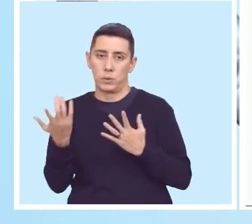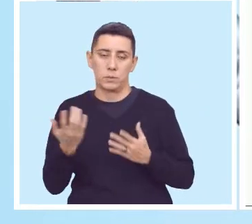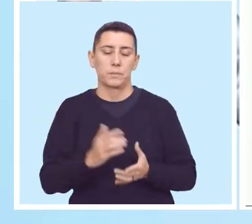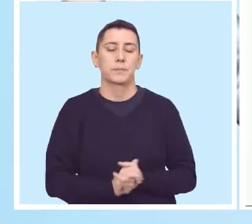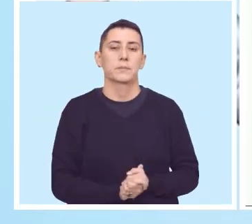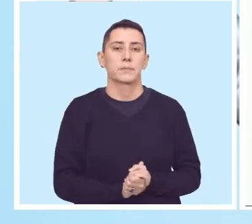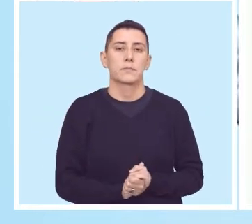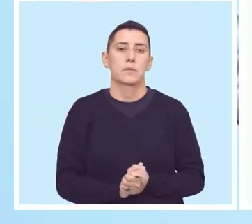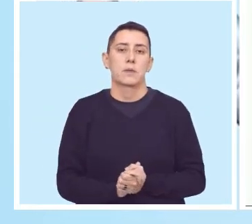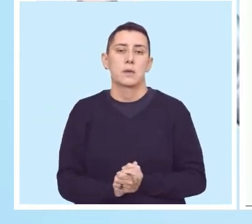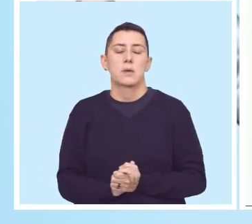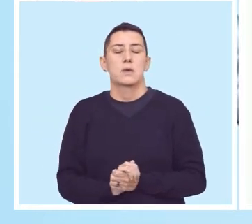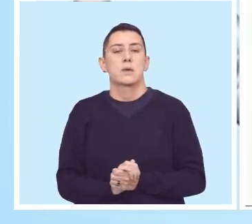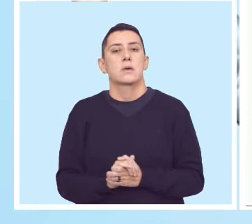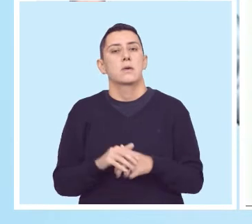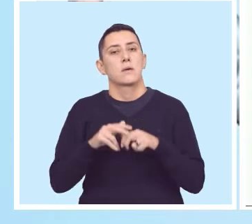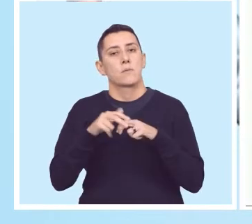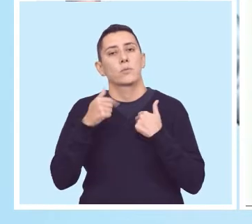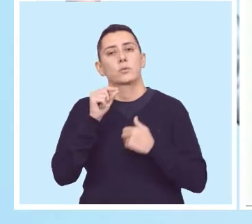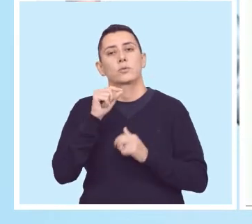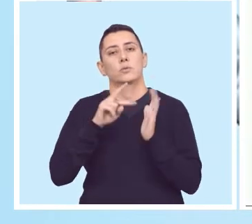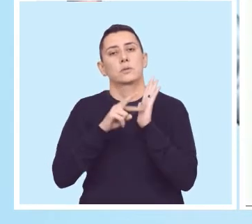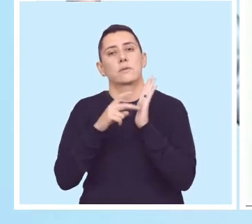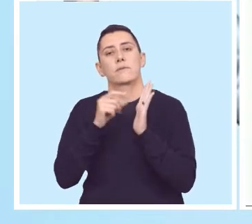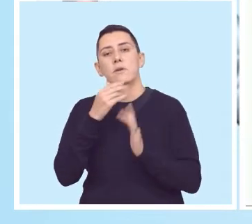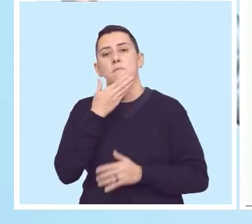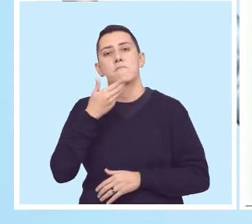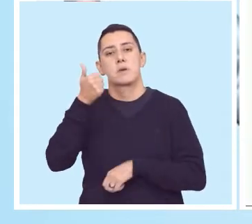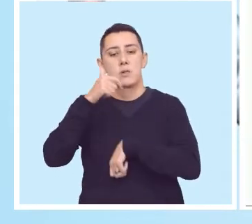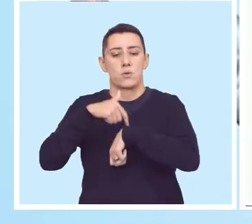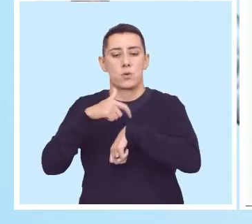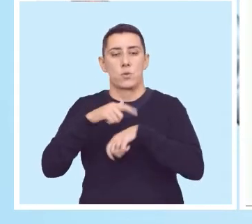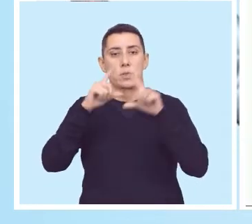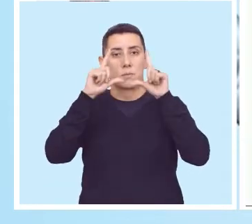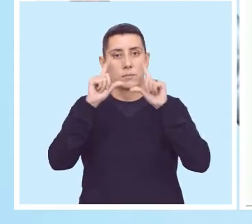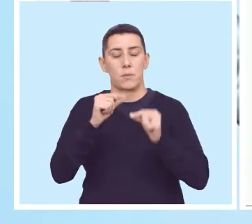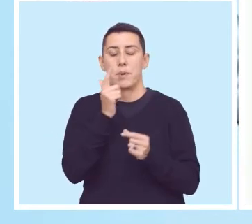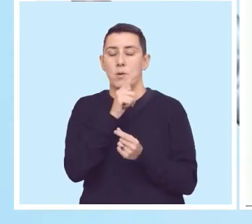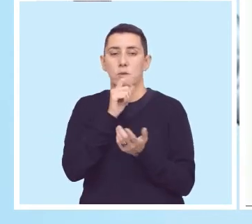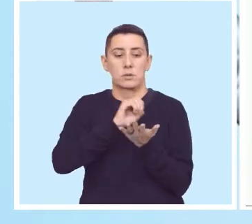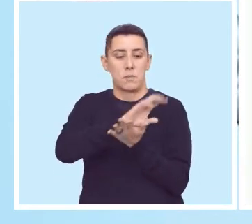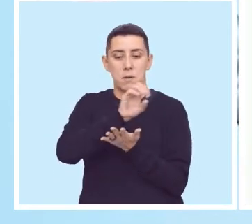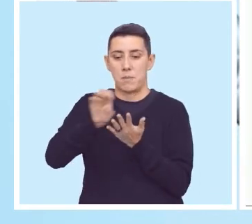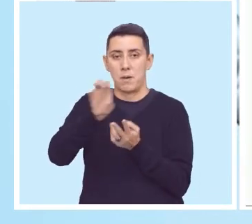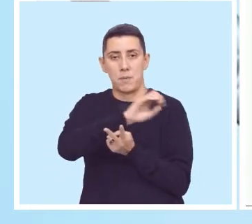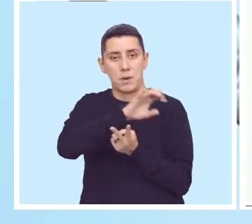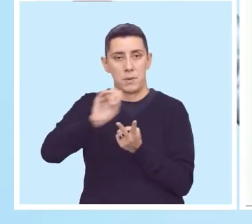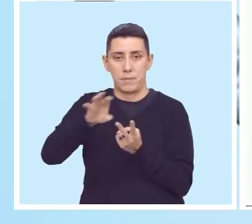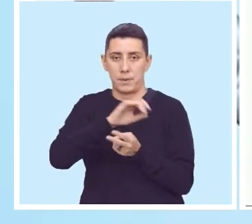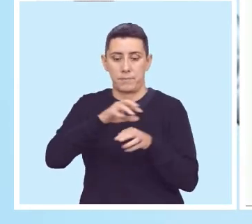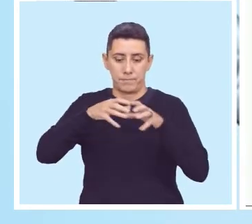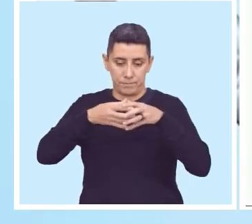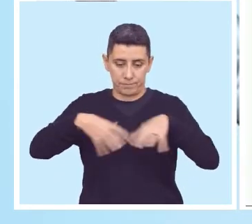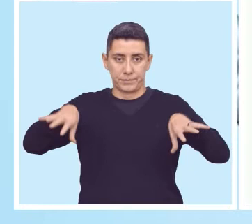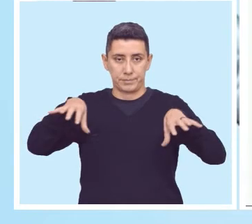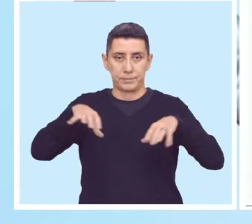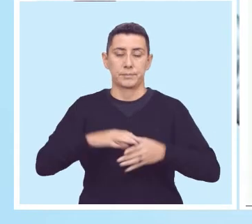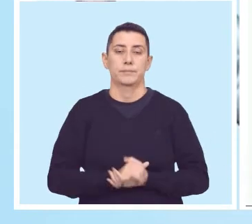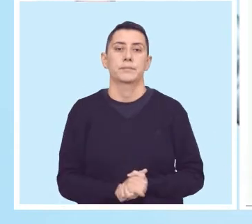E dessa forma, a gente conseguiu otimizar, melhorar o nosso tempo necessário para a criação desse dataset.